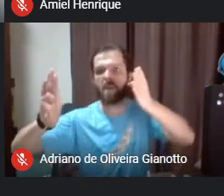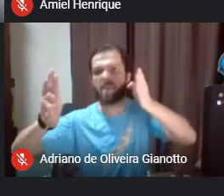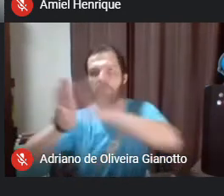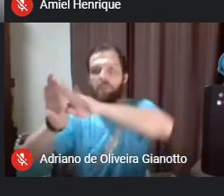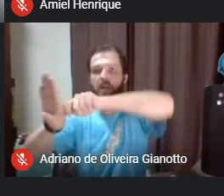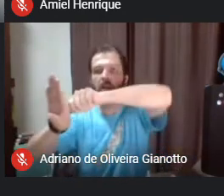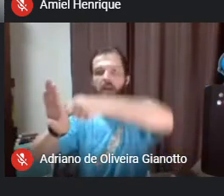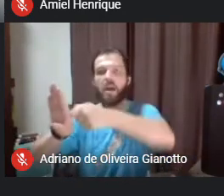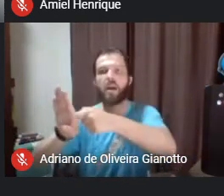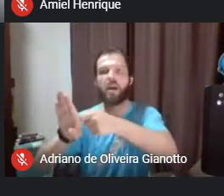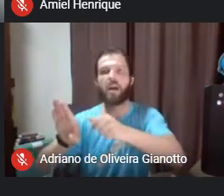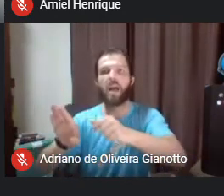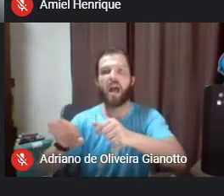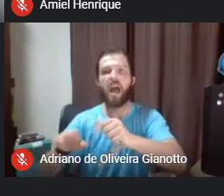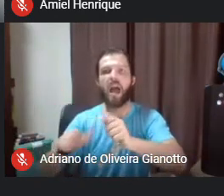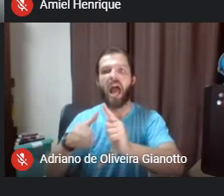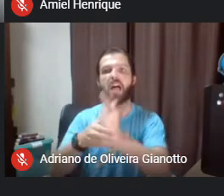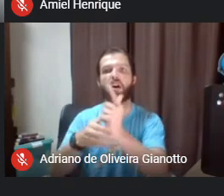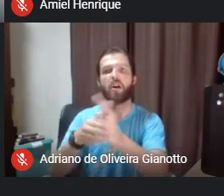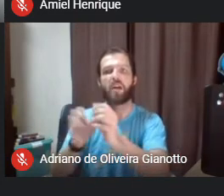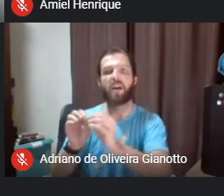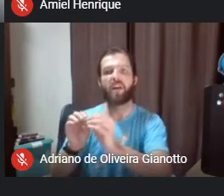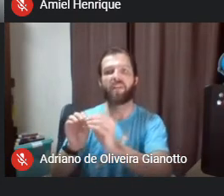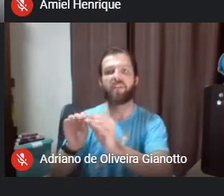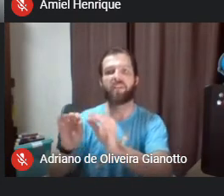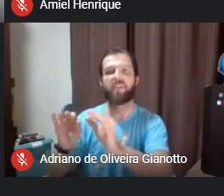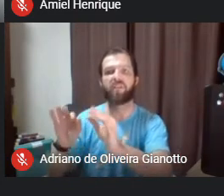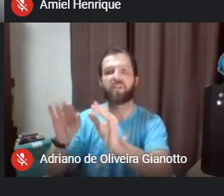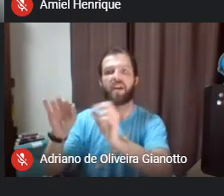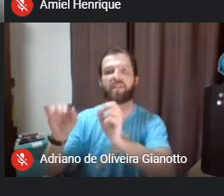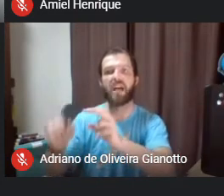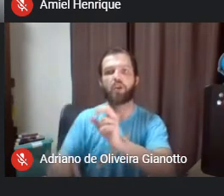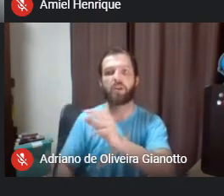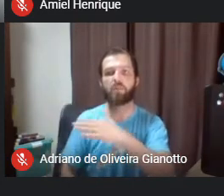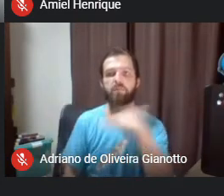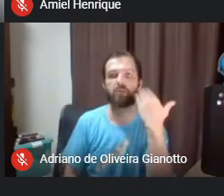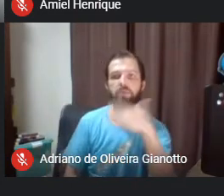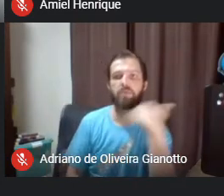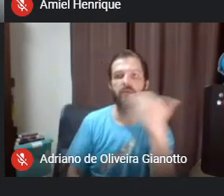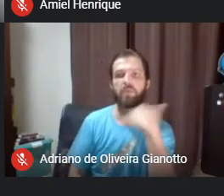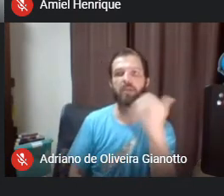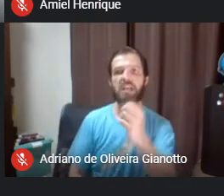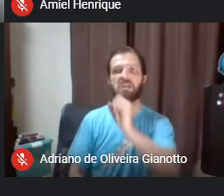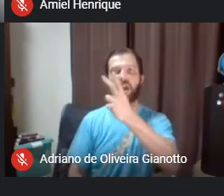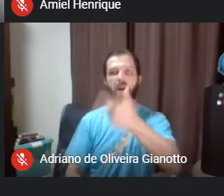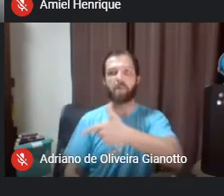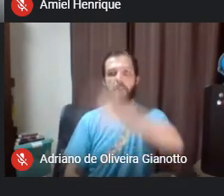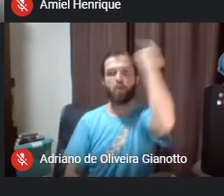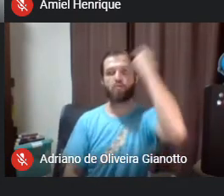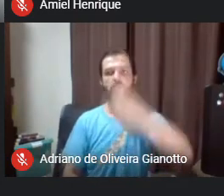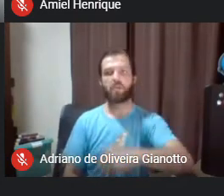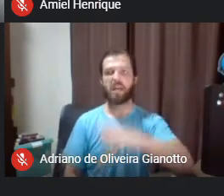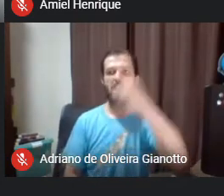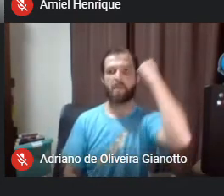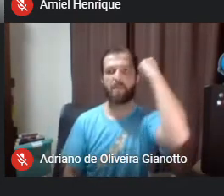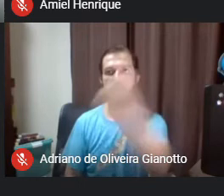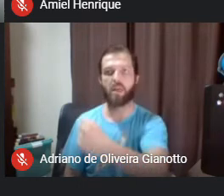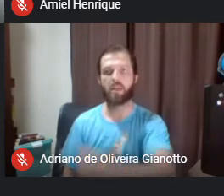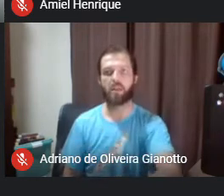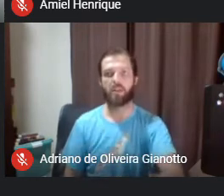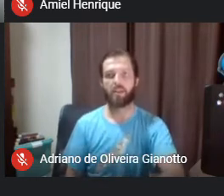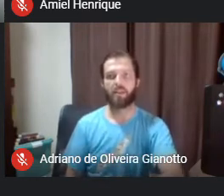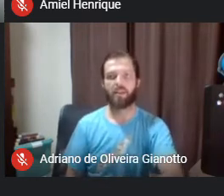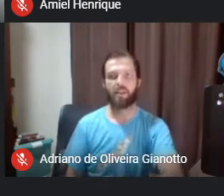braço azul, e já sabiam que essas pessoas eram ficar presas, eram jogadas no gás,